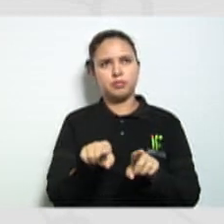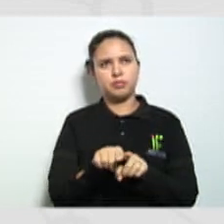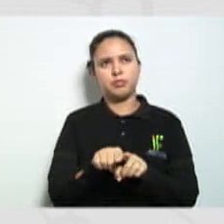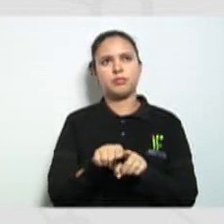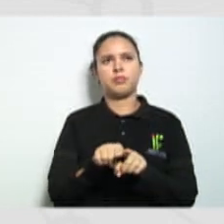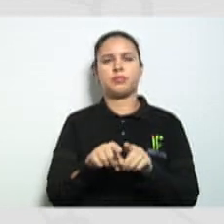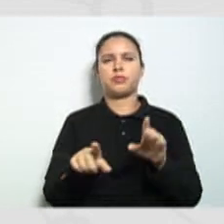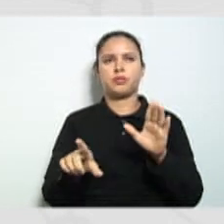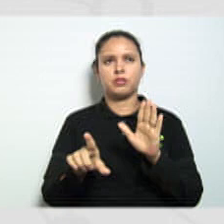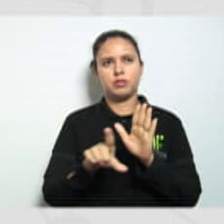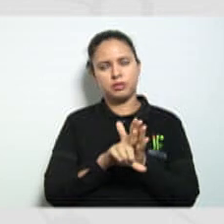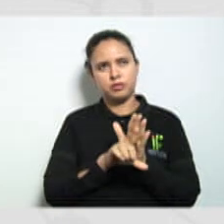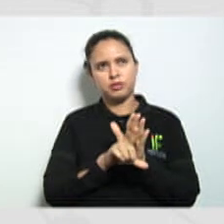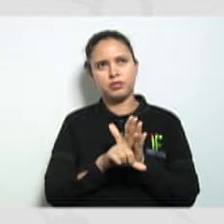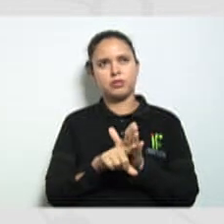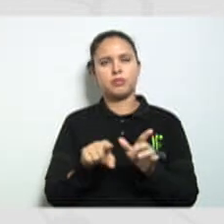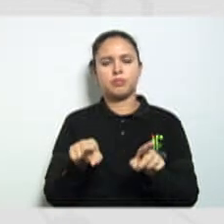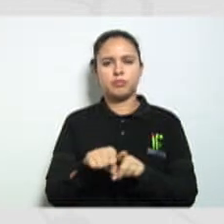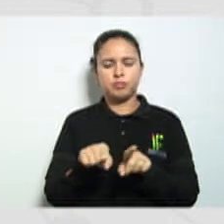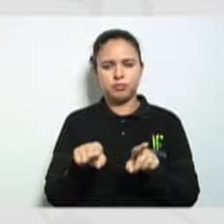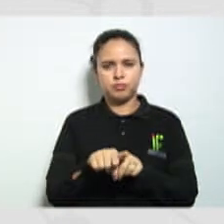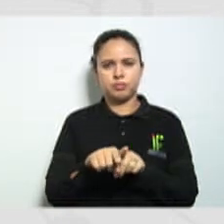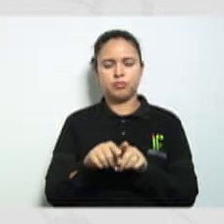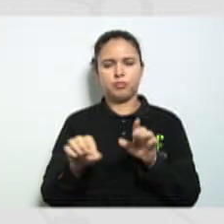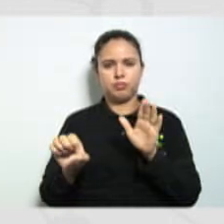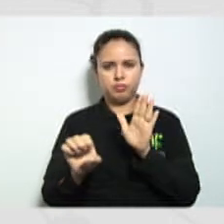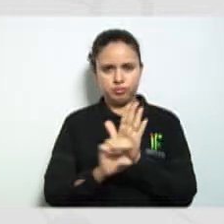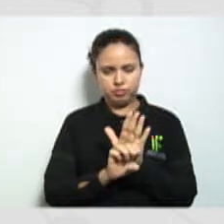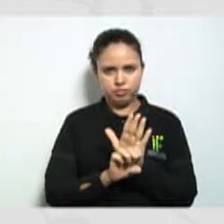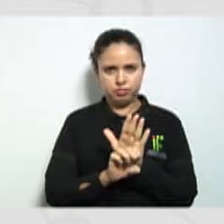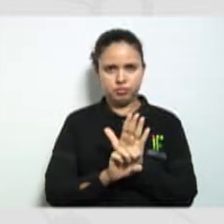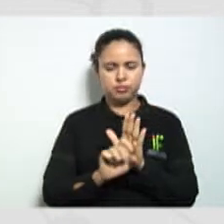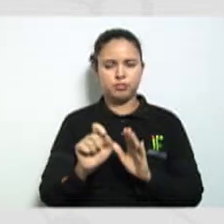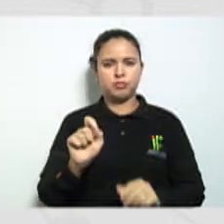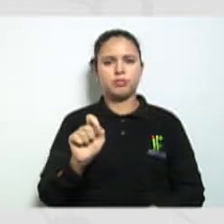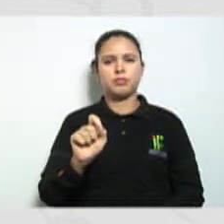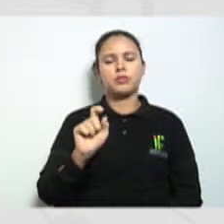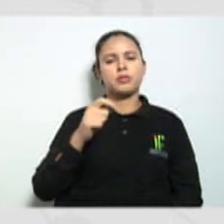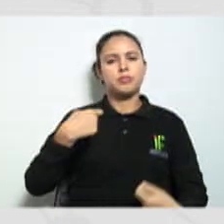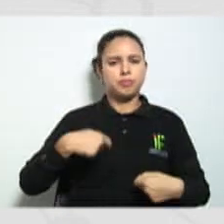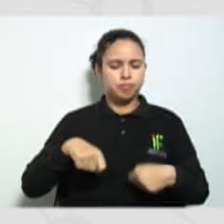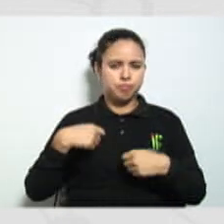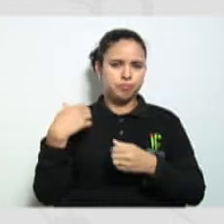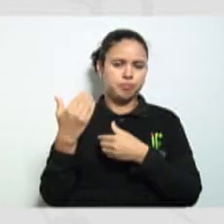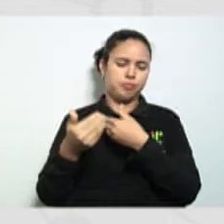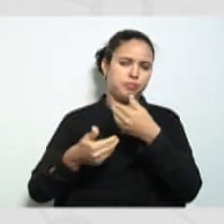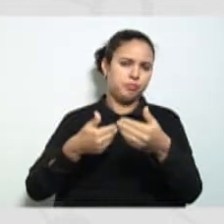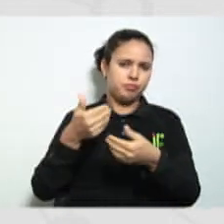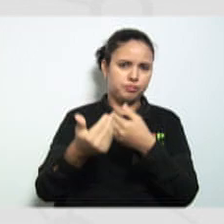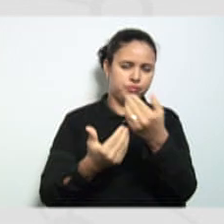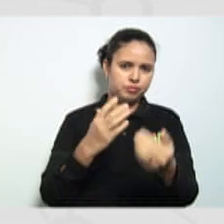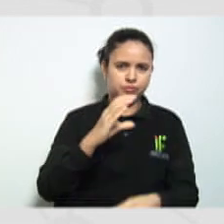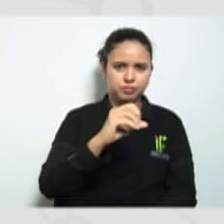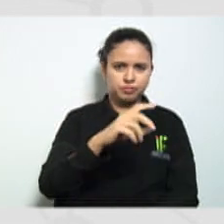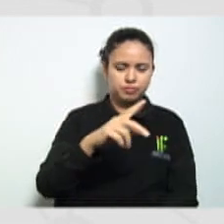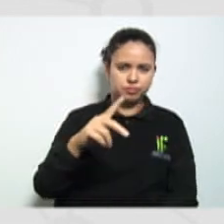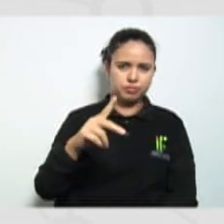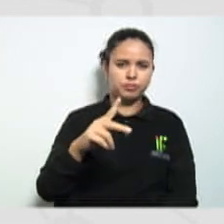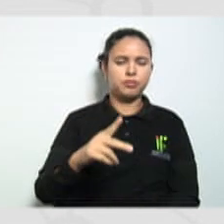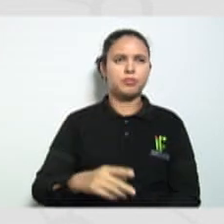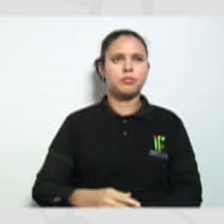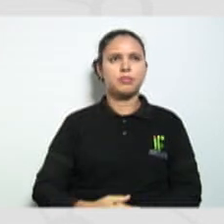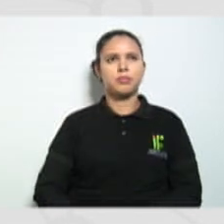reserva estatutária, que são necessárias para o quê? Para o desenvolvimento da cooperativa.